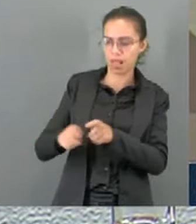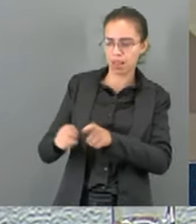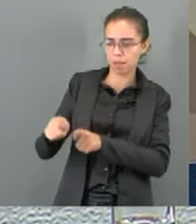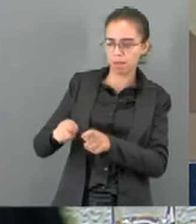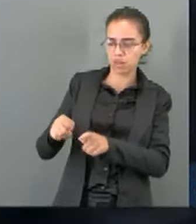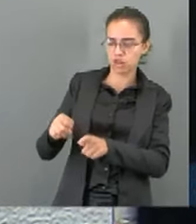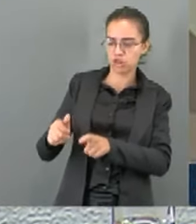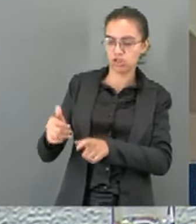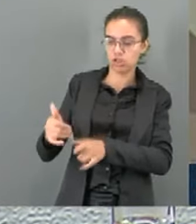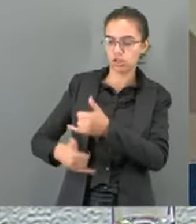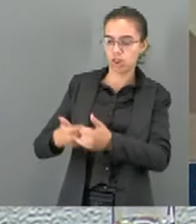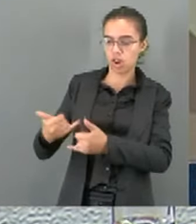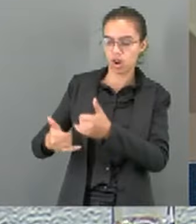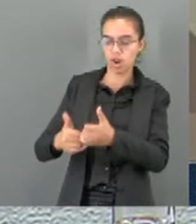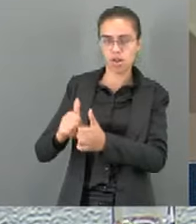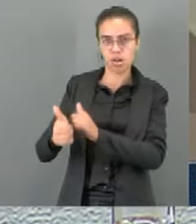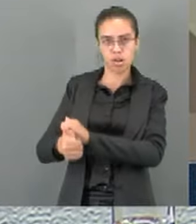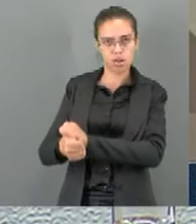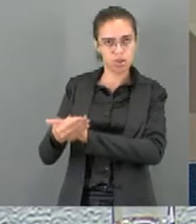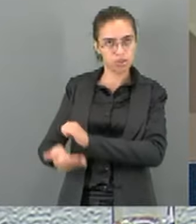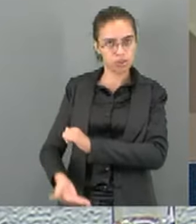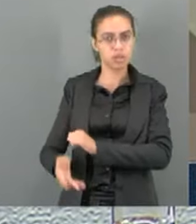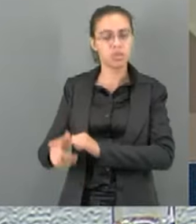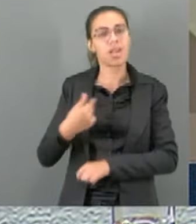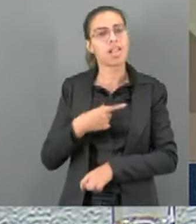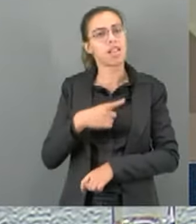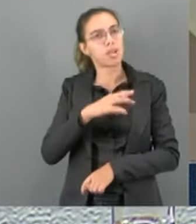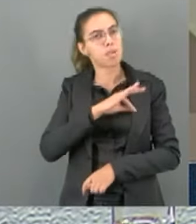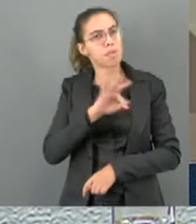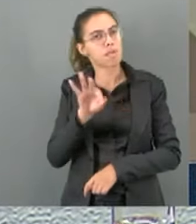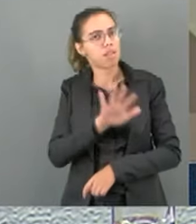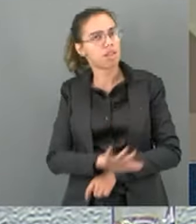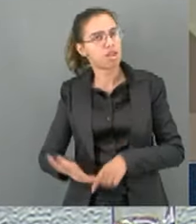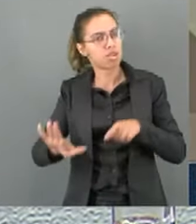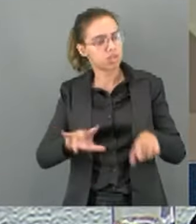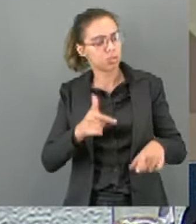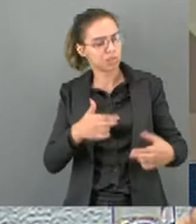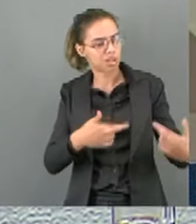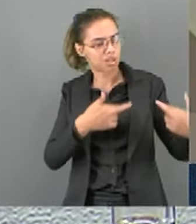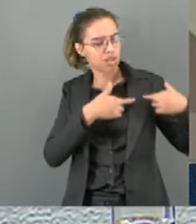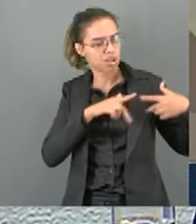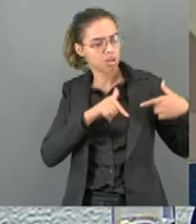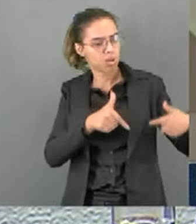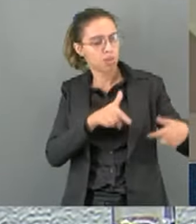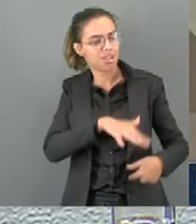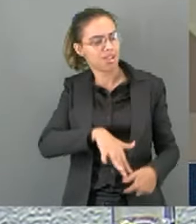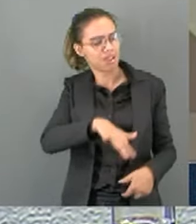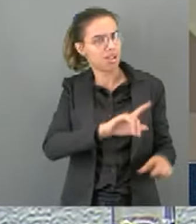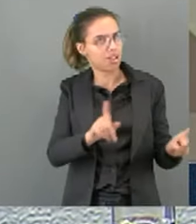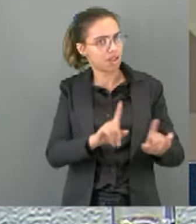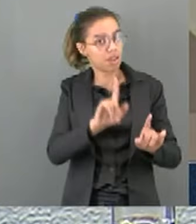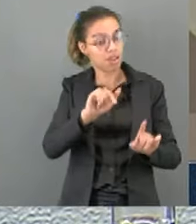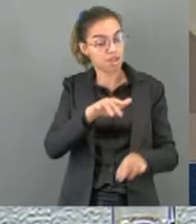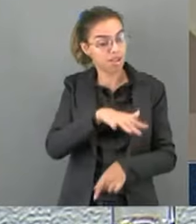E eu havia mencionado também que a gente tem, a Polícia Federal, em regra, ela não tem atribuição para atuar nesses casos, são crimes de cunho